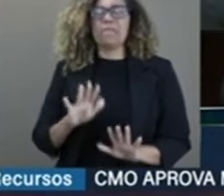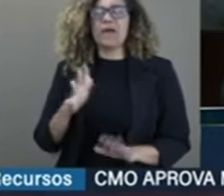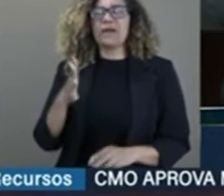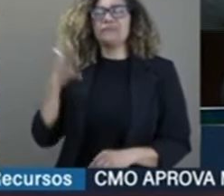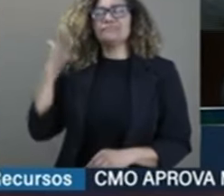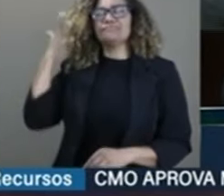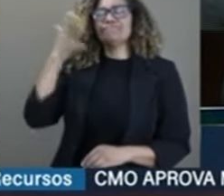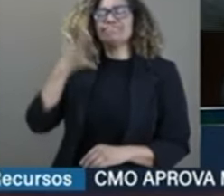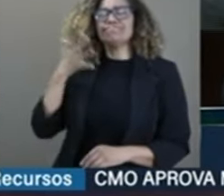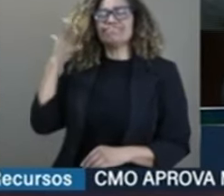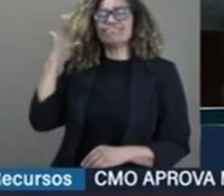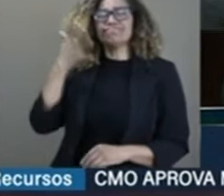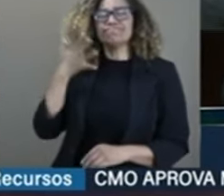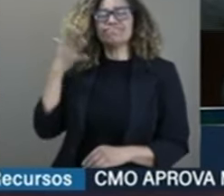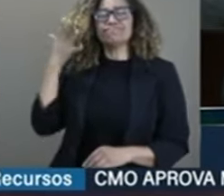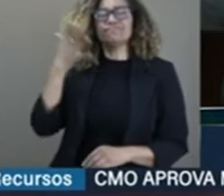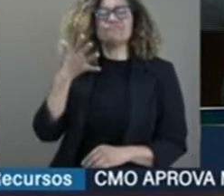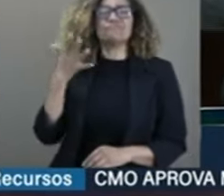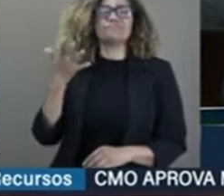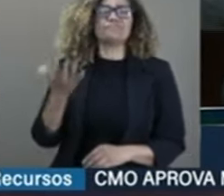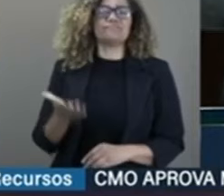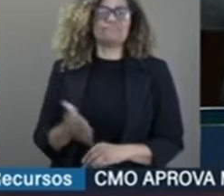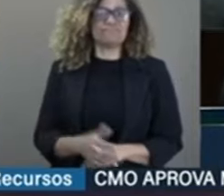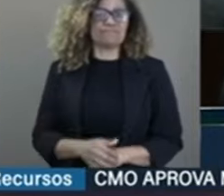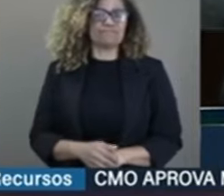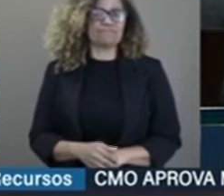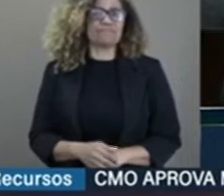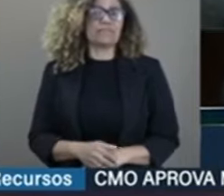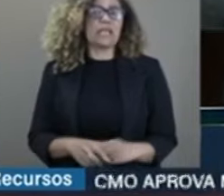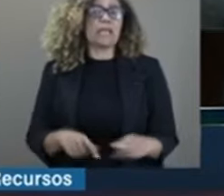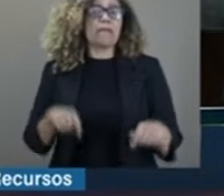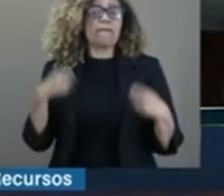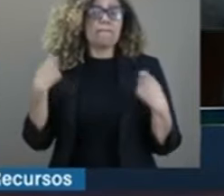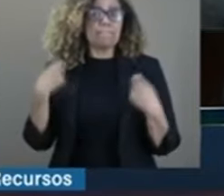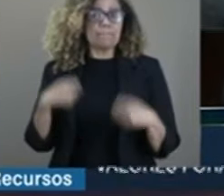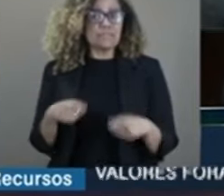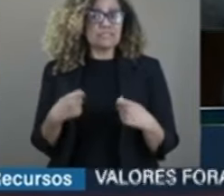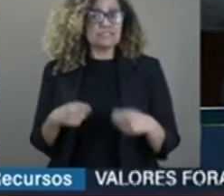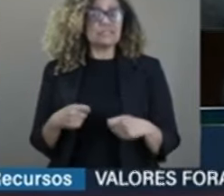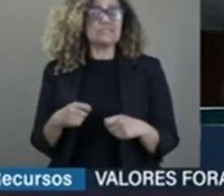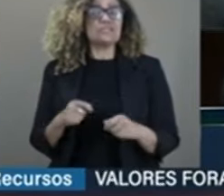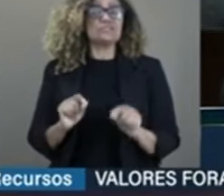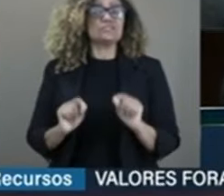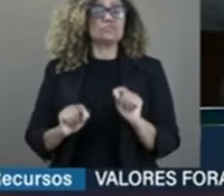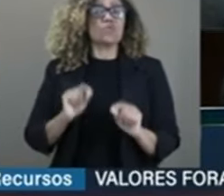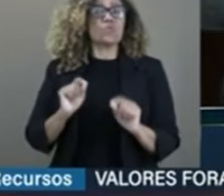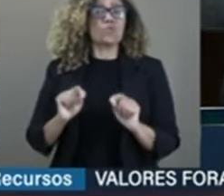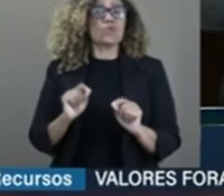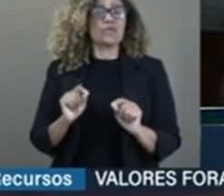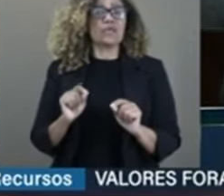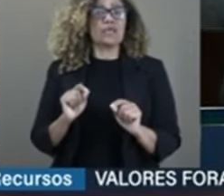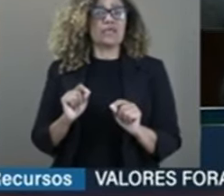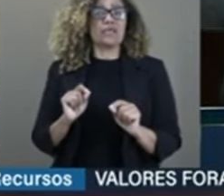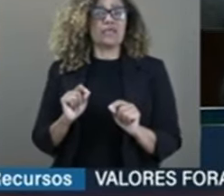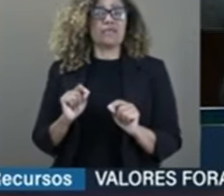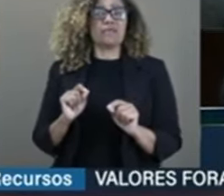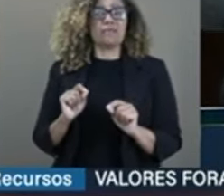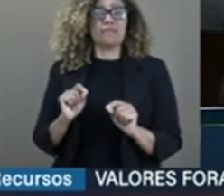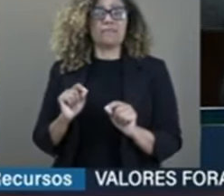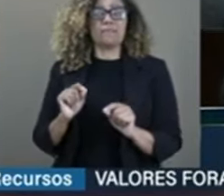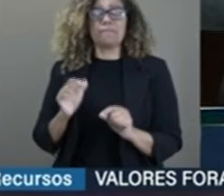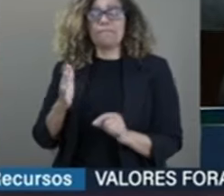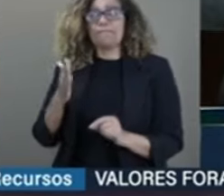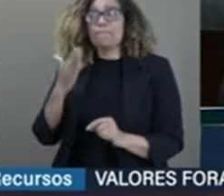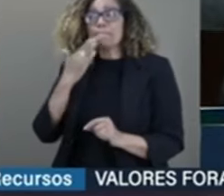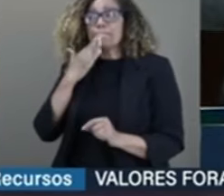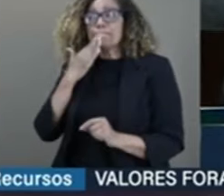acontecer também diante dessa crise. A oposição está surfando, sabe que vão usar isso na manifestação marcada para o fim de semana em apoio ao ex-presidente